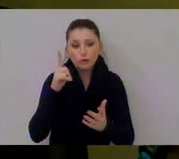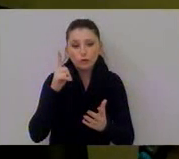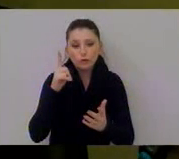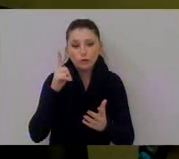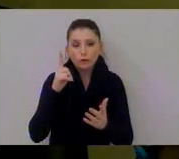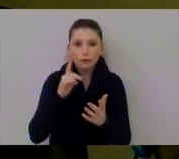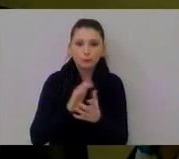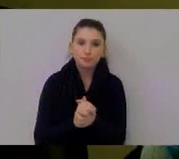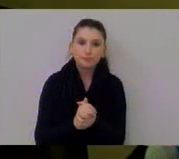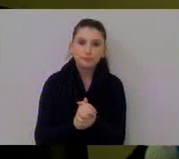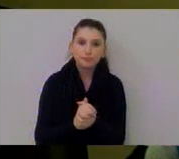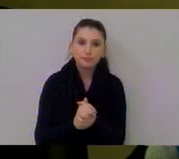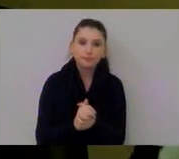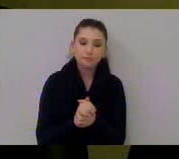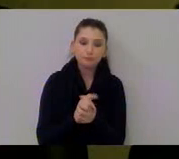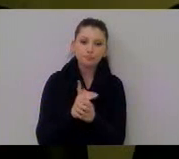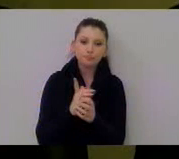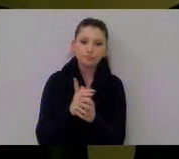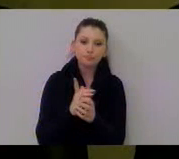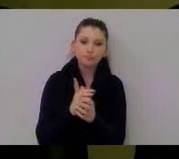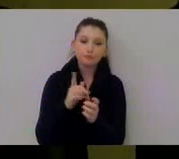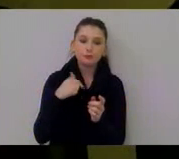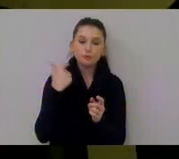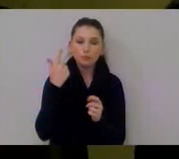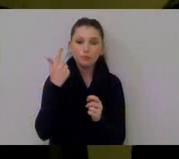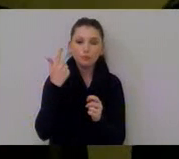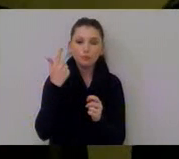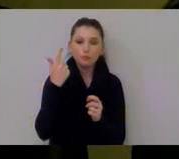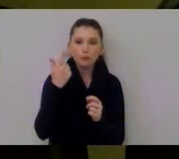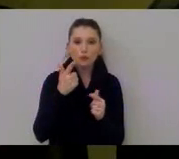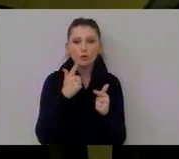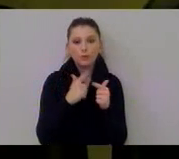Outra situação bem complicada